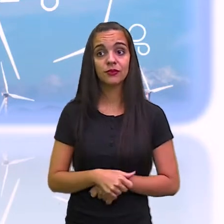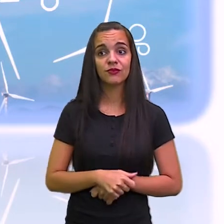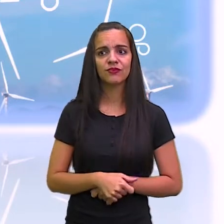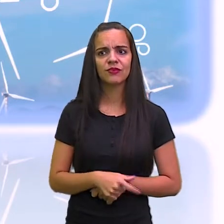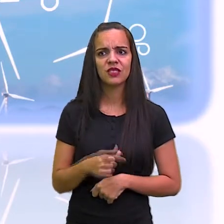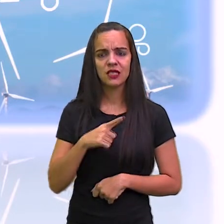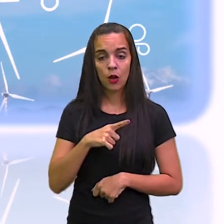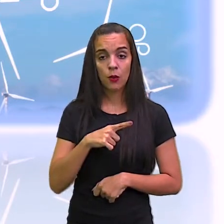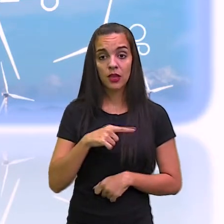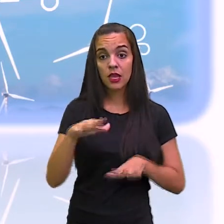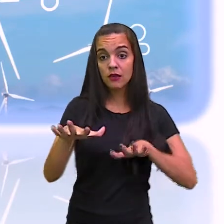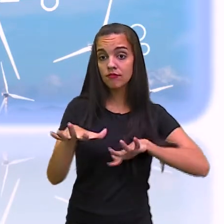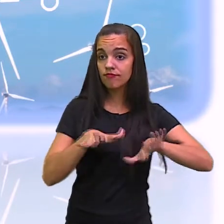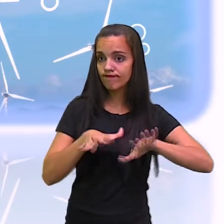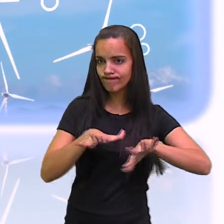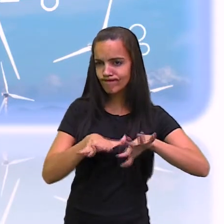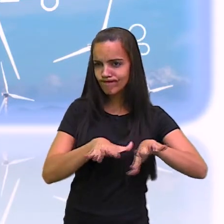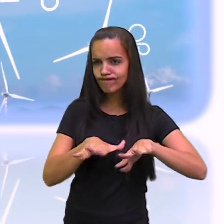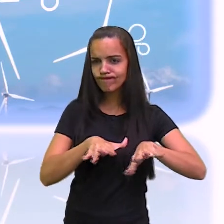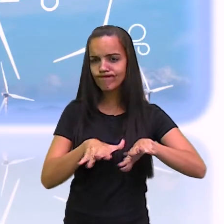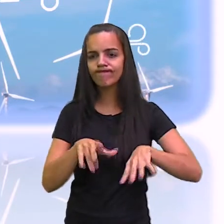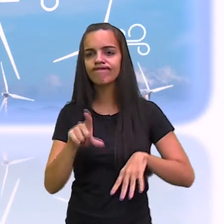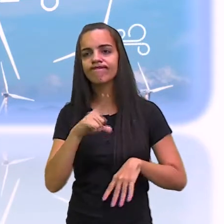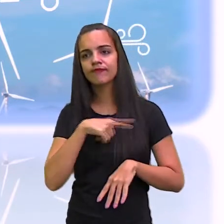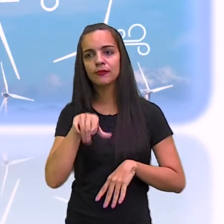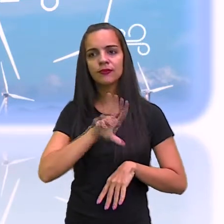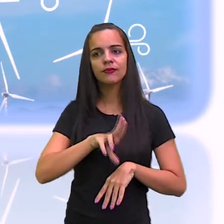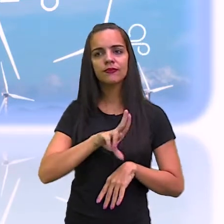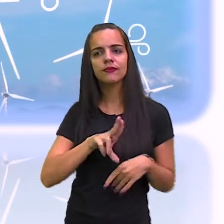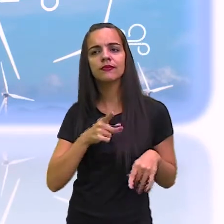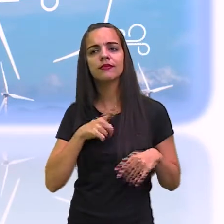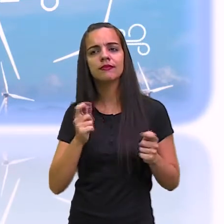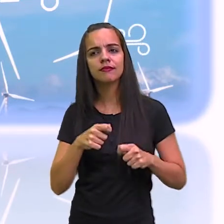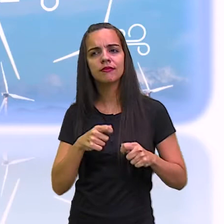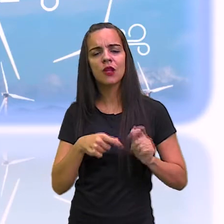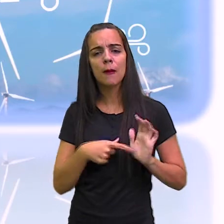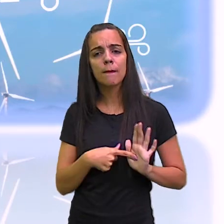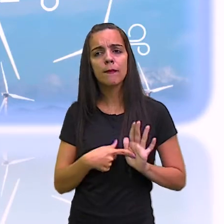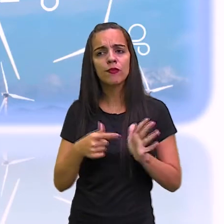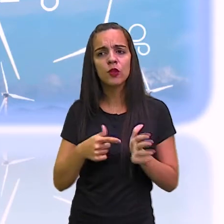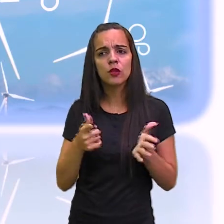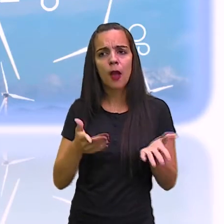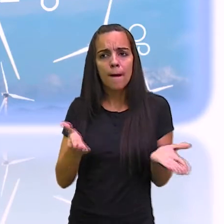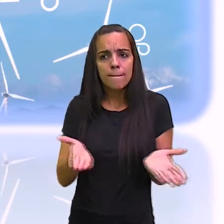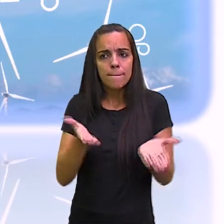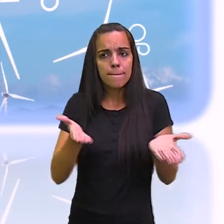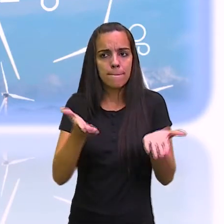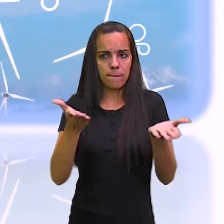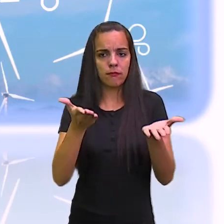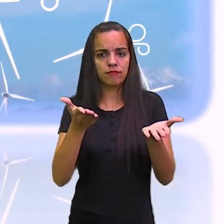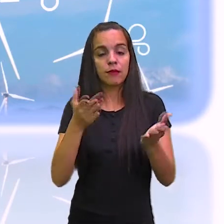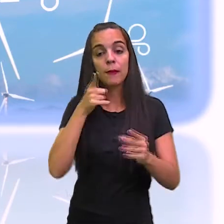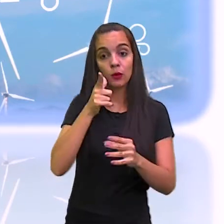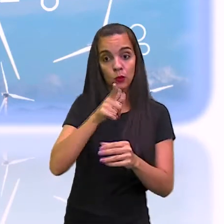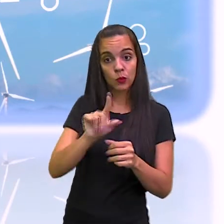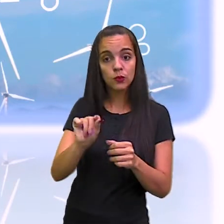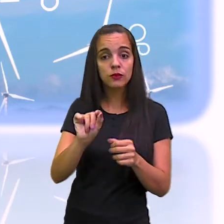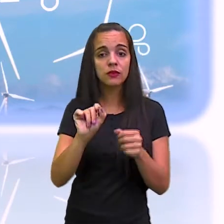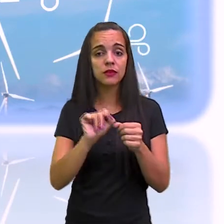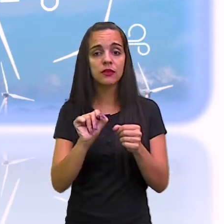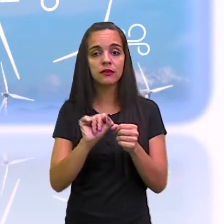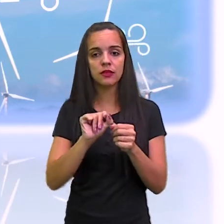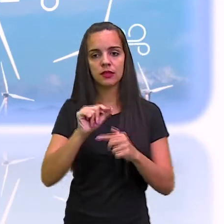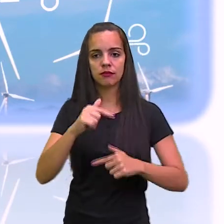essa movimentação dessas correntes vai impulsionar, vai gerar energia. E